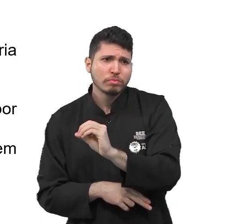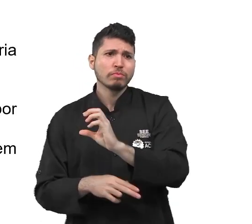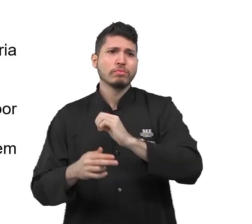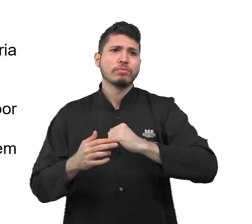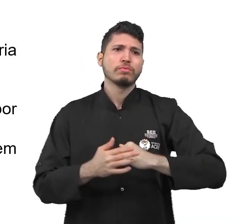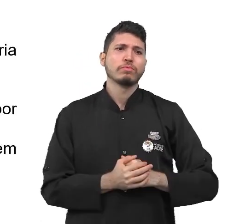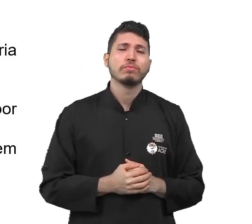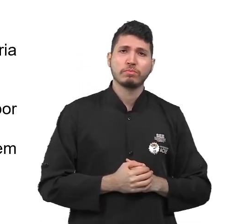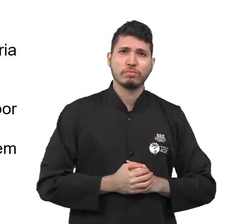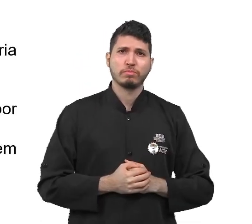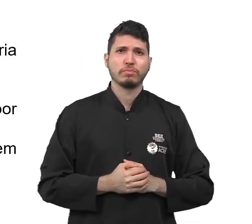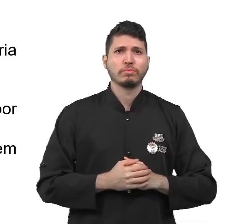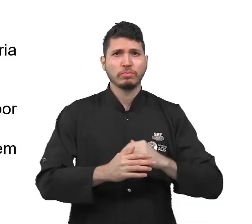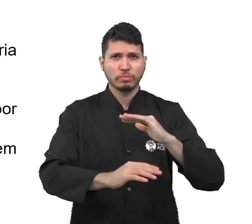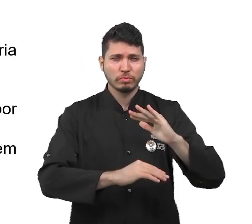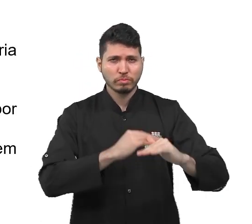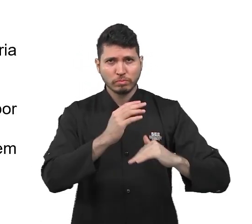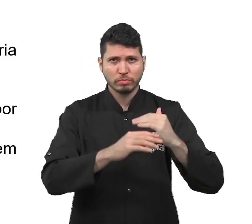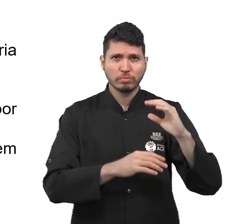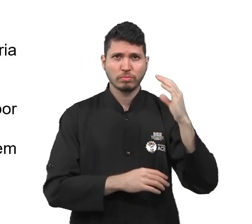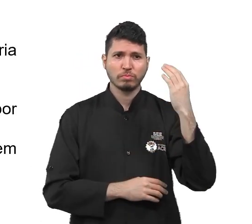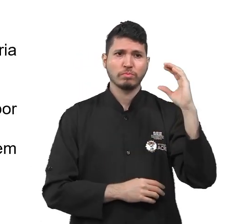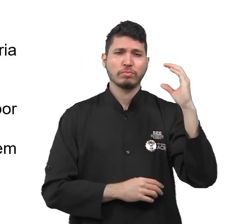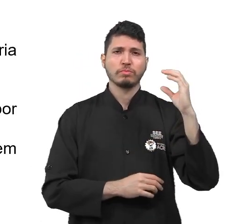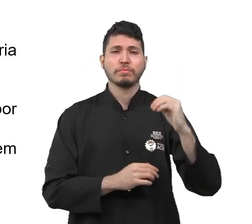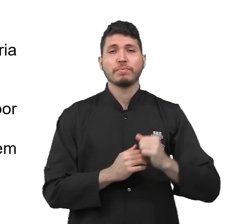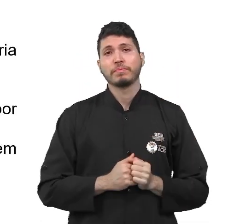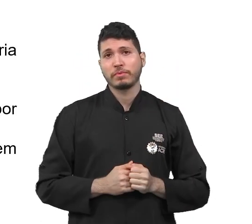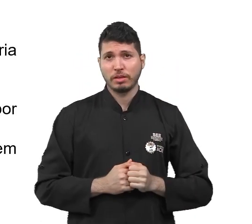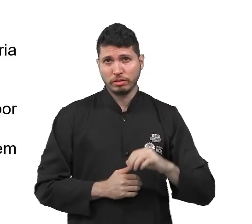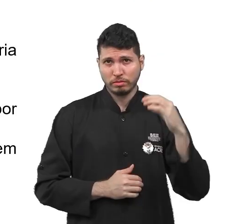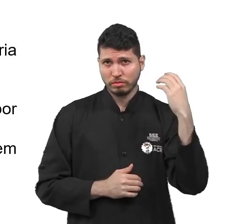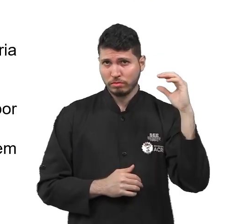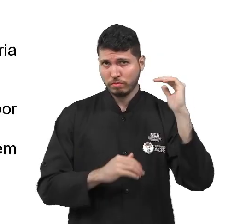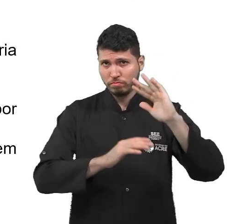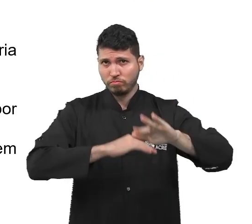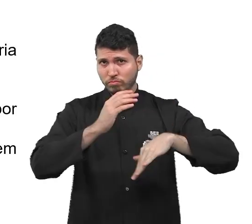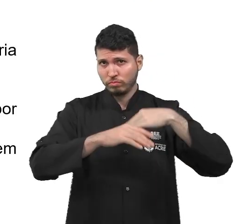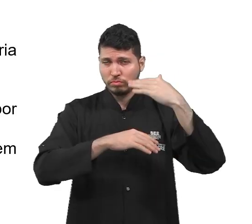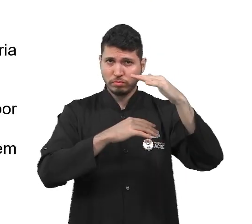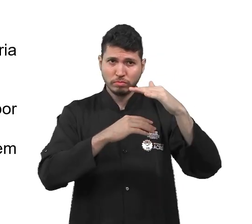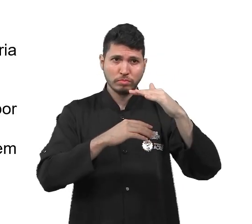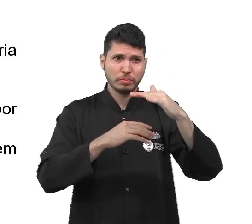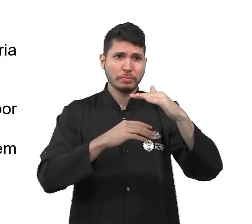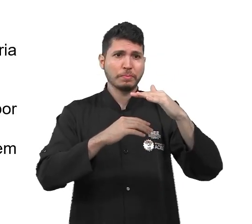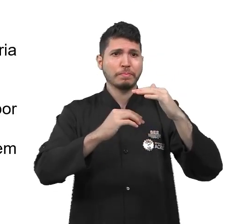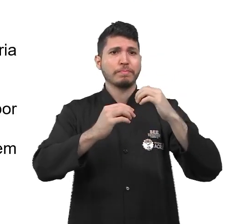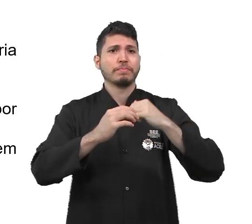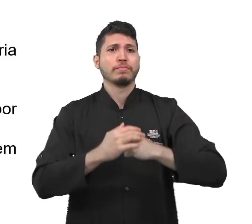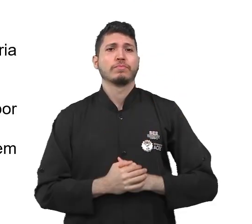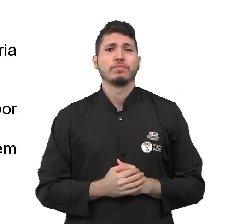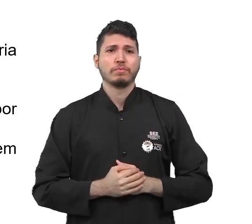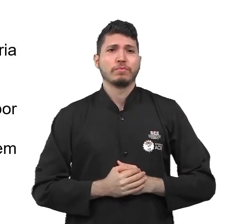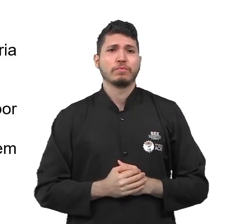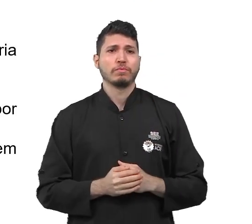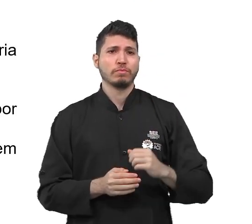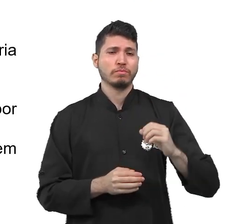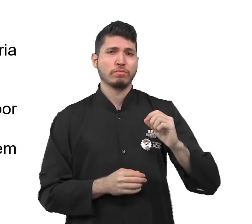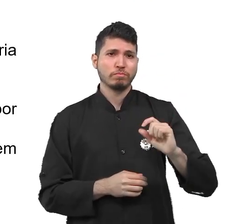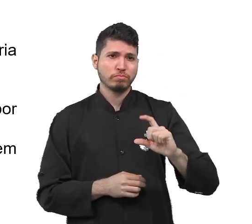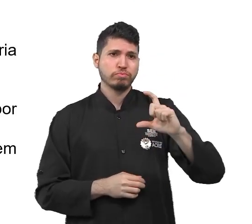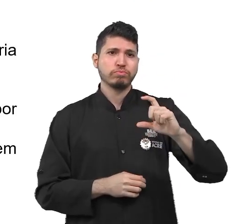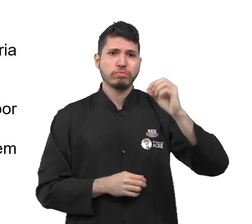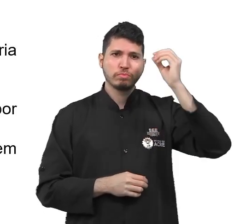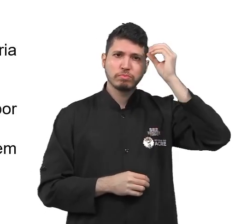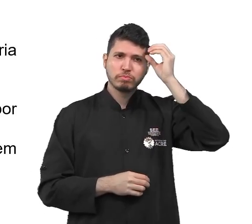Progresso científico. A ciência avança acumulando conhecimento, ou por meio de